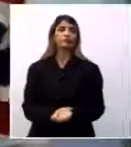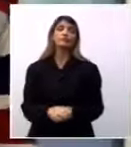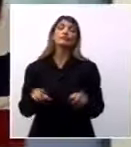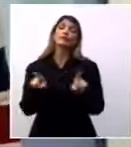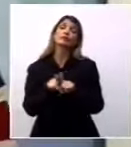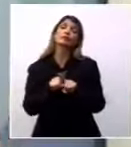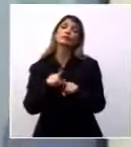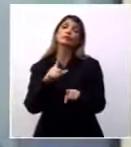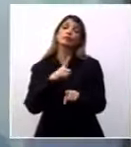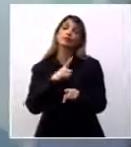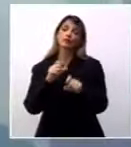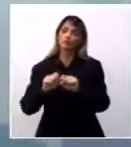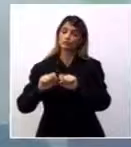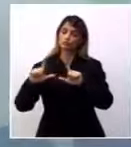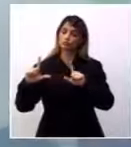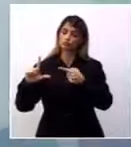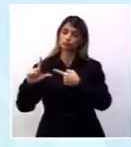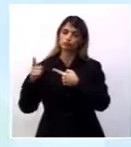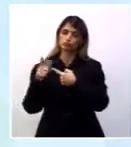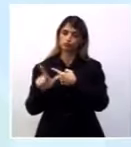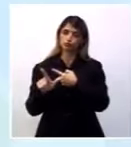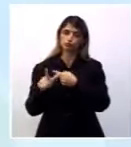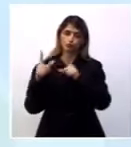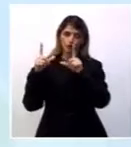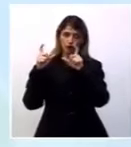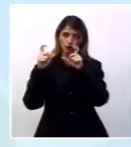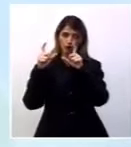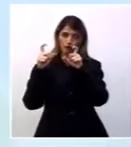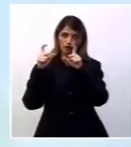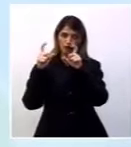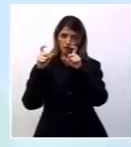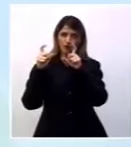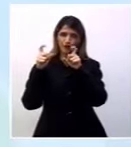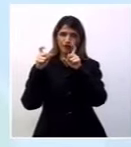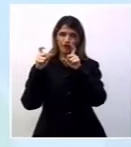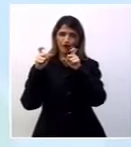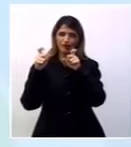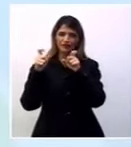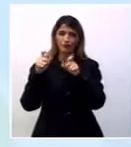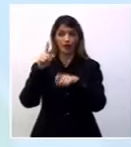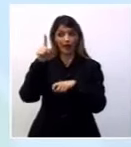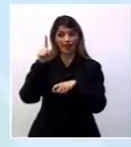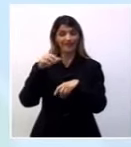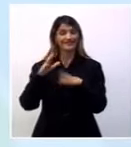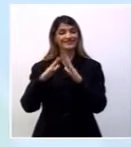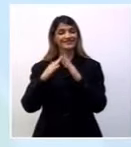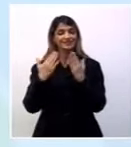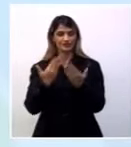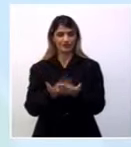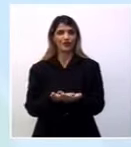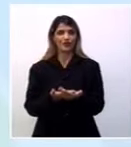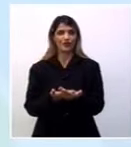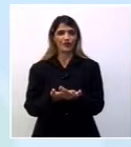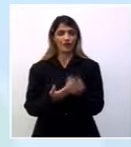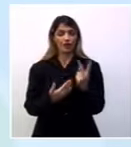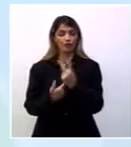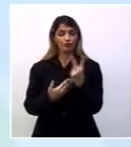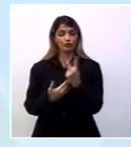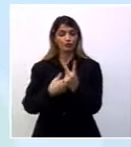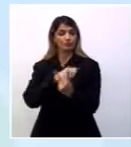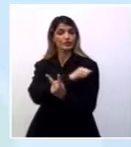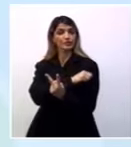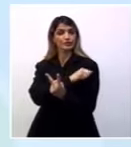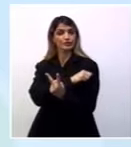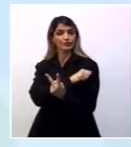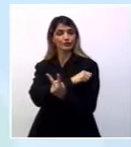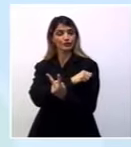no próximo slide, por favor, uma foto, né? Essa foto foi realizada lá na escola, né, com duas alunas, lá